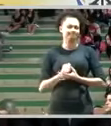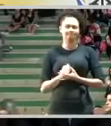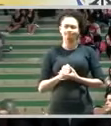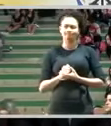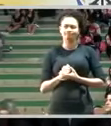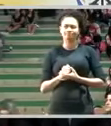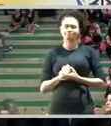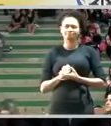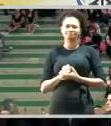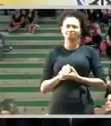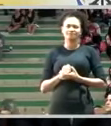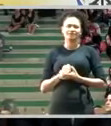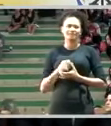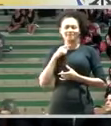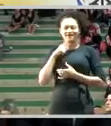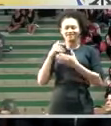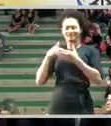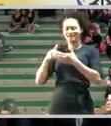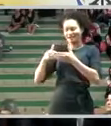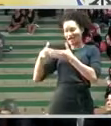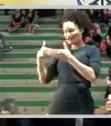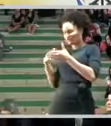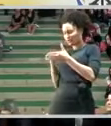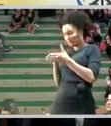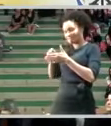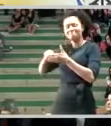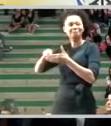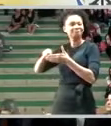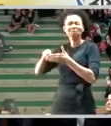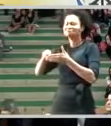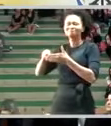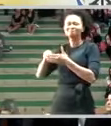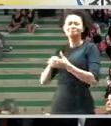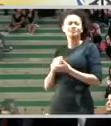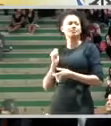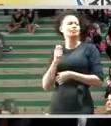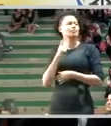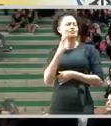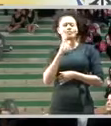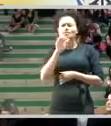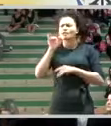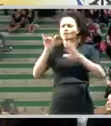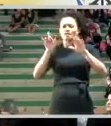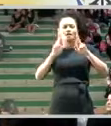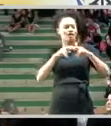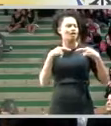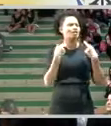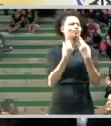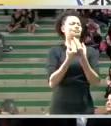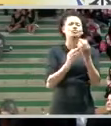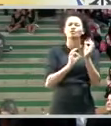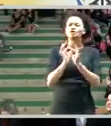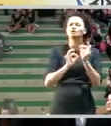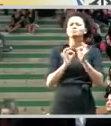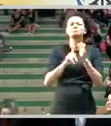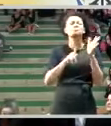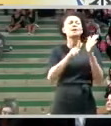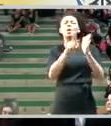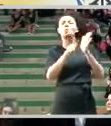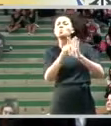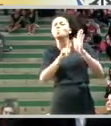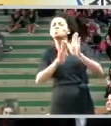Mas não vai buscar a história. A Bíblia diz que Davi reúne, faz um plebiscito entre os